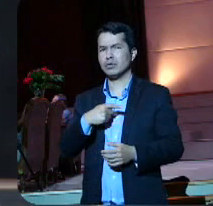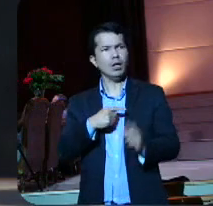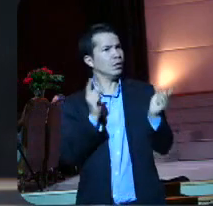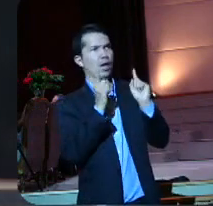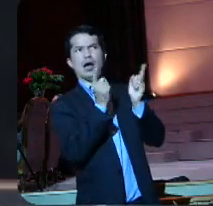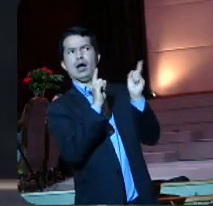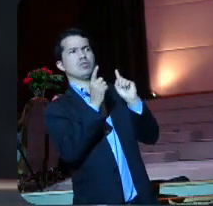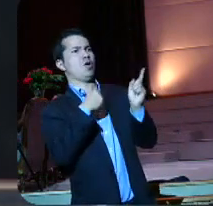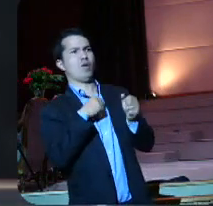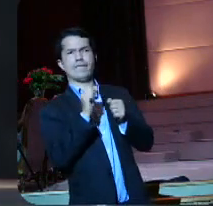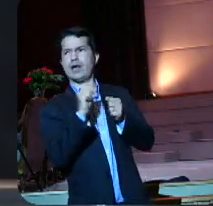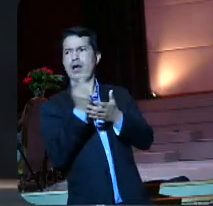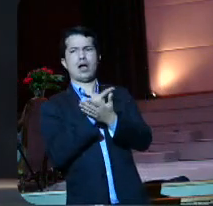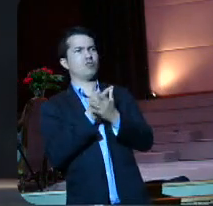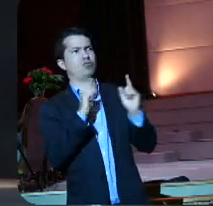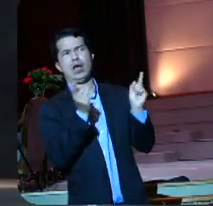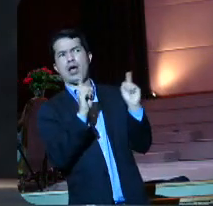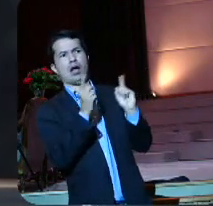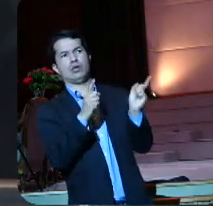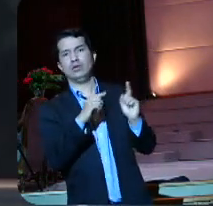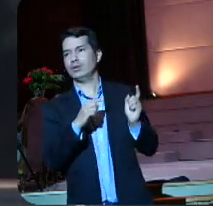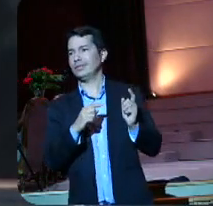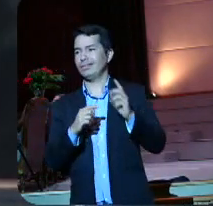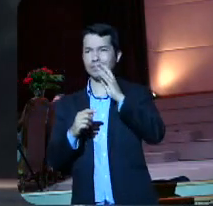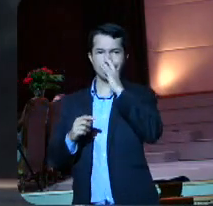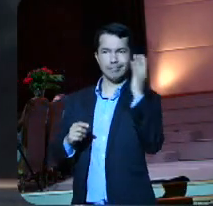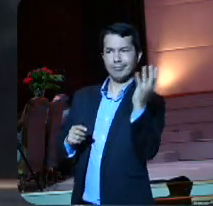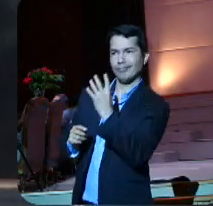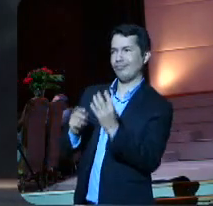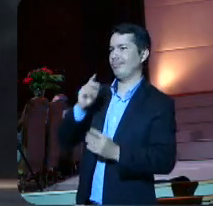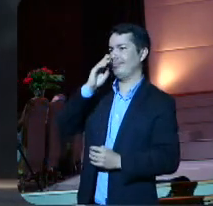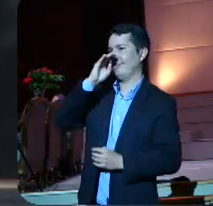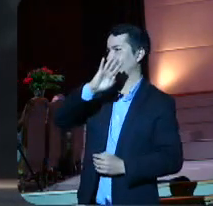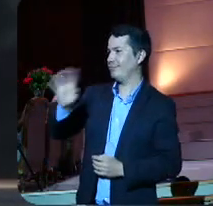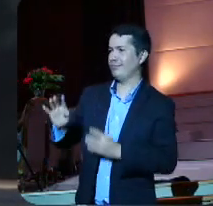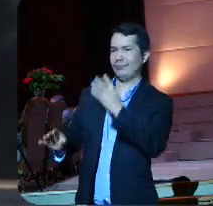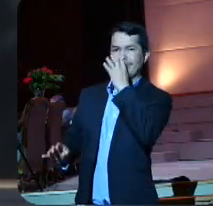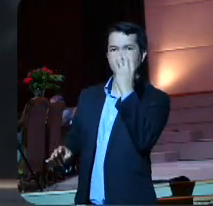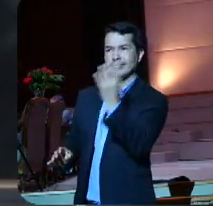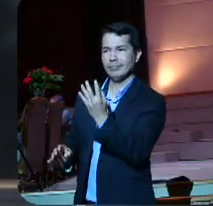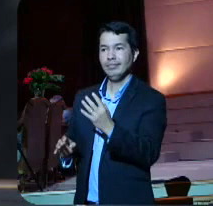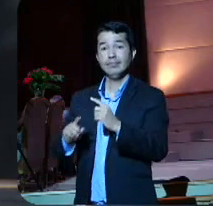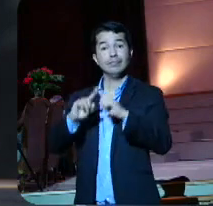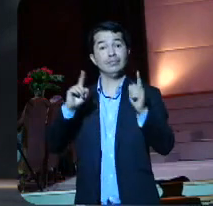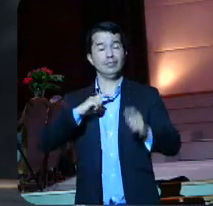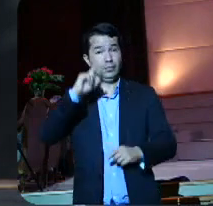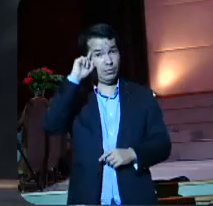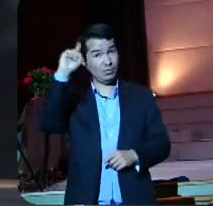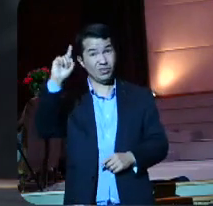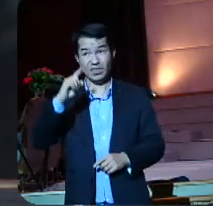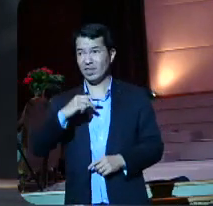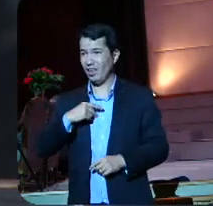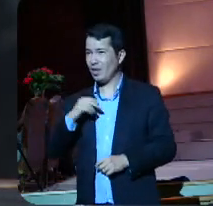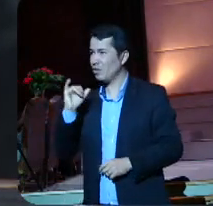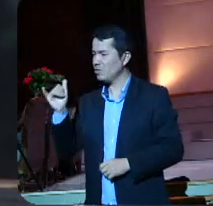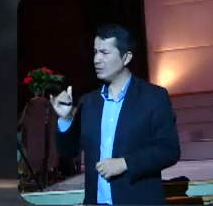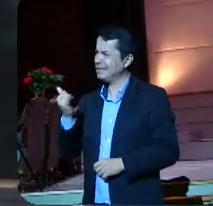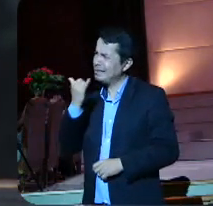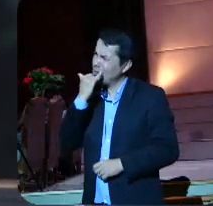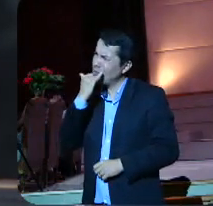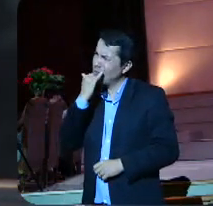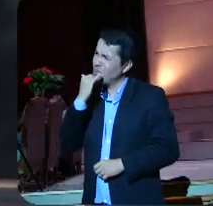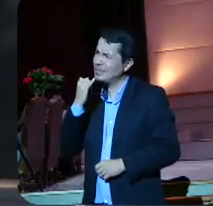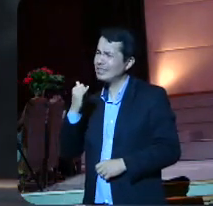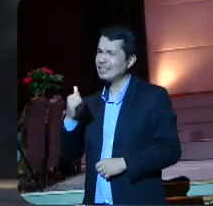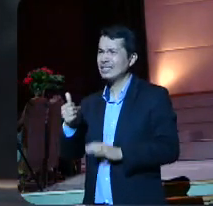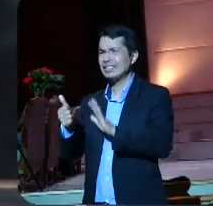outra, e chegou num clima tão ruim, em que a gente conversando, eu disse para aquele pastor: olha, não tem clima para você pastorear